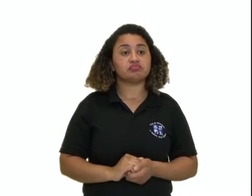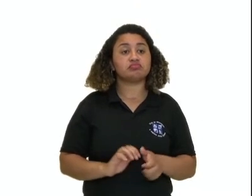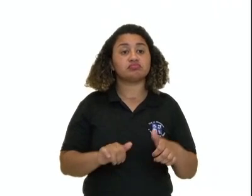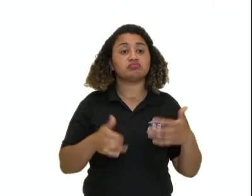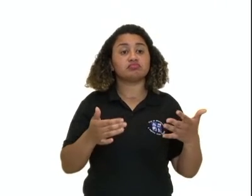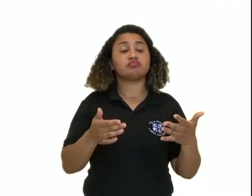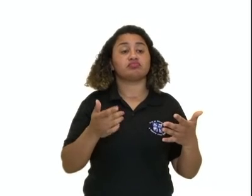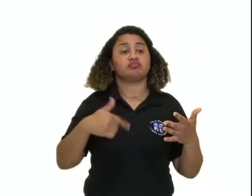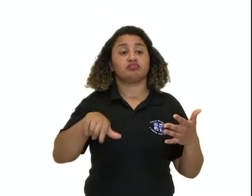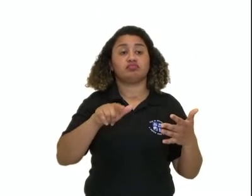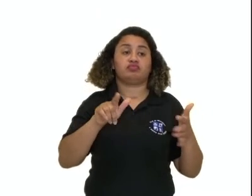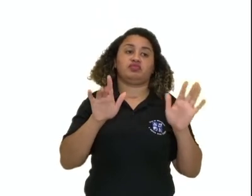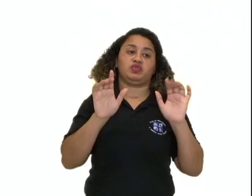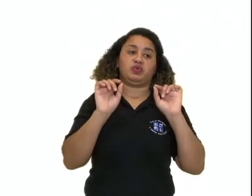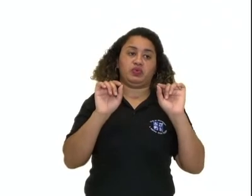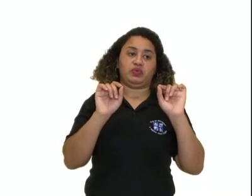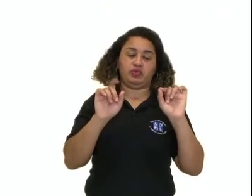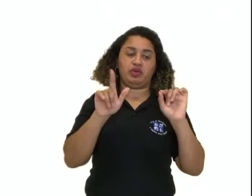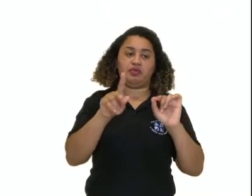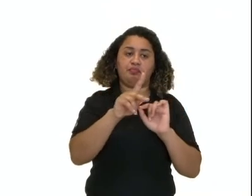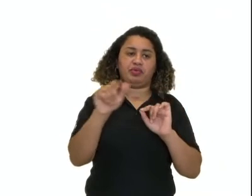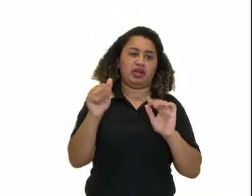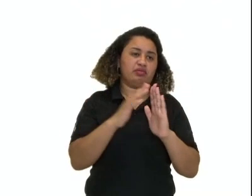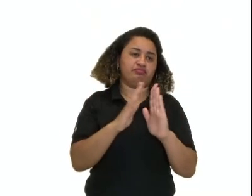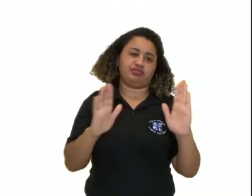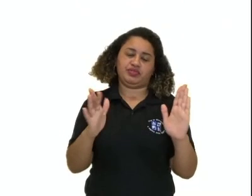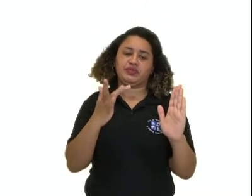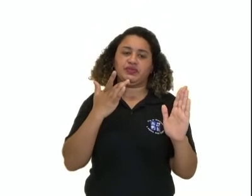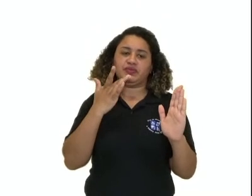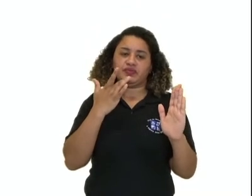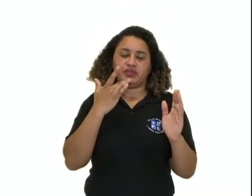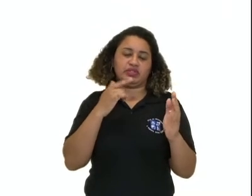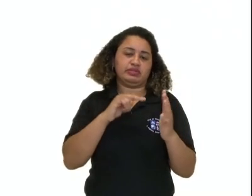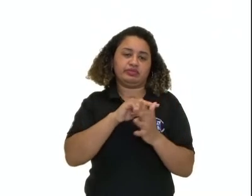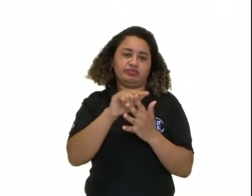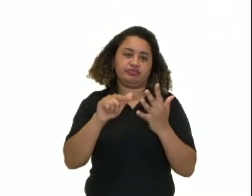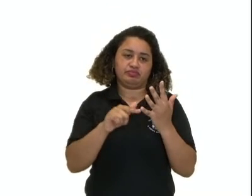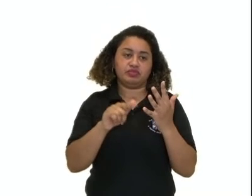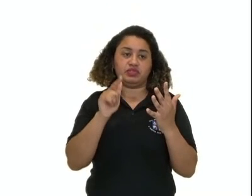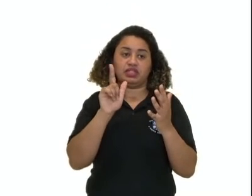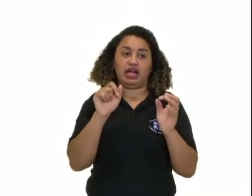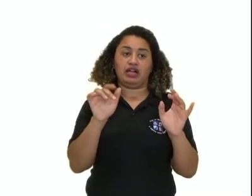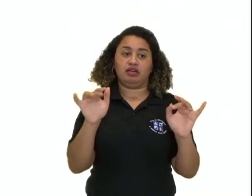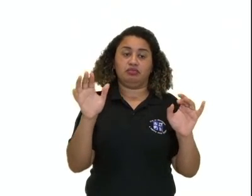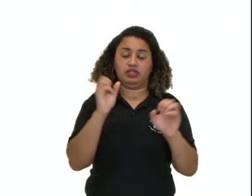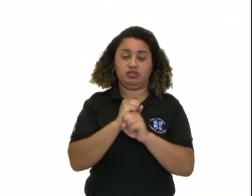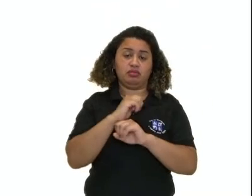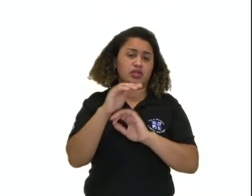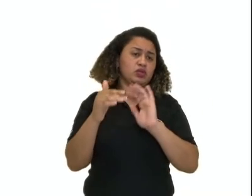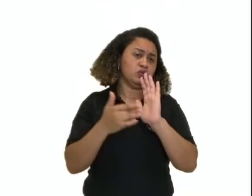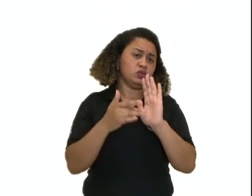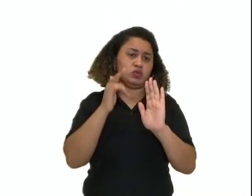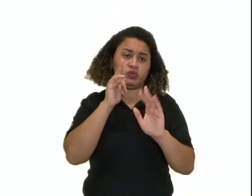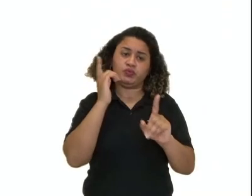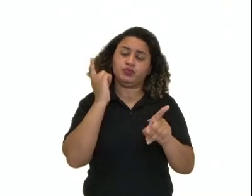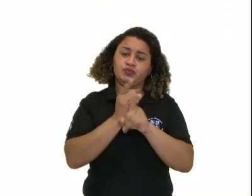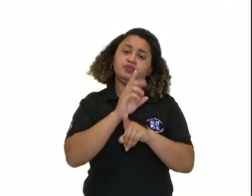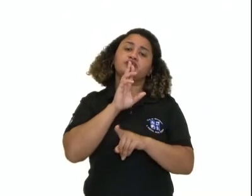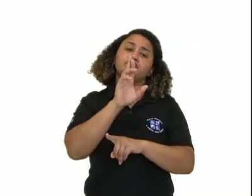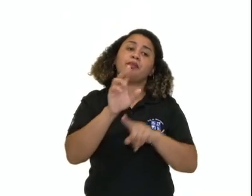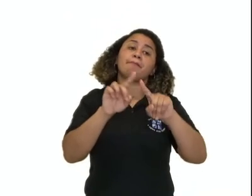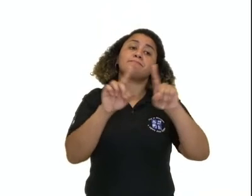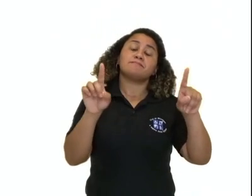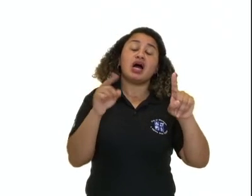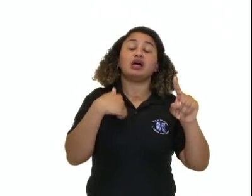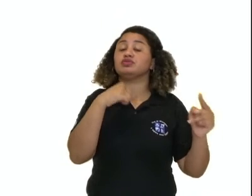Aqui, pessoal, óbvio, essa é uma PA tranquila, apenas 5 termos, vocês poderiam somar todos os elementos e dar a resposta. Mas a